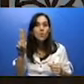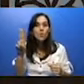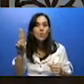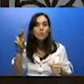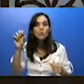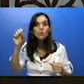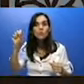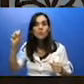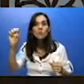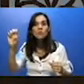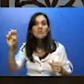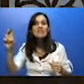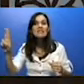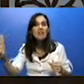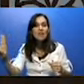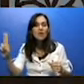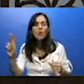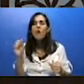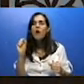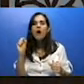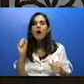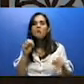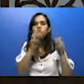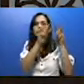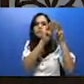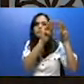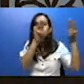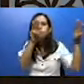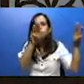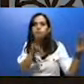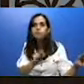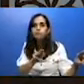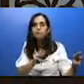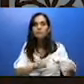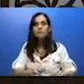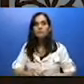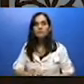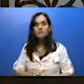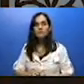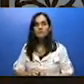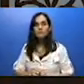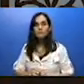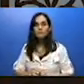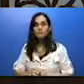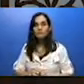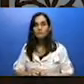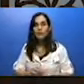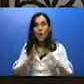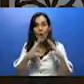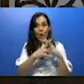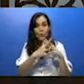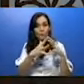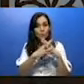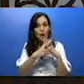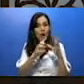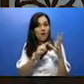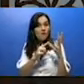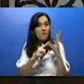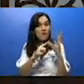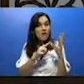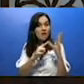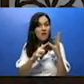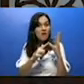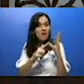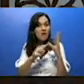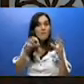vamos lá museu olha lá uma consoante e uma vogal na